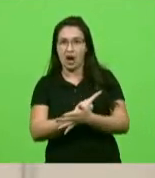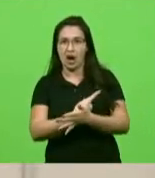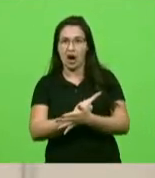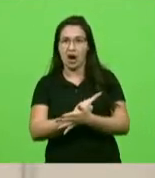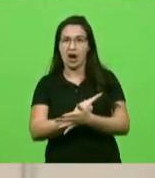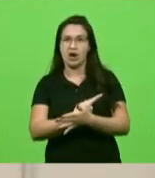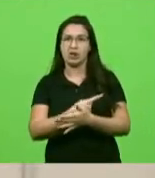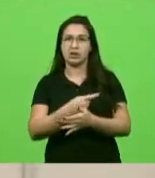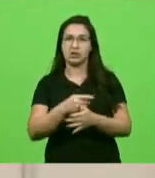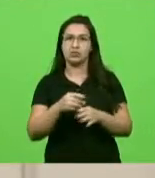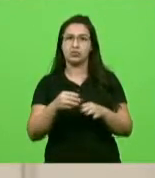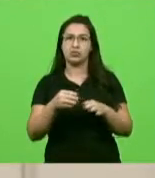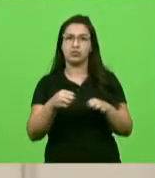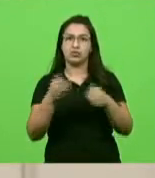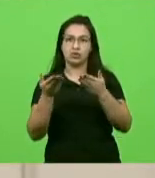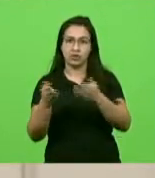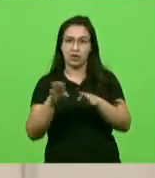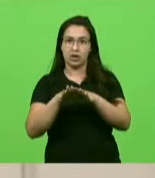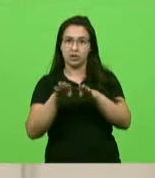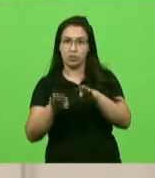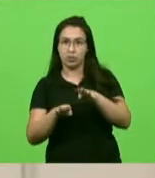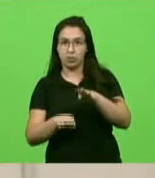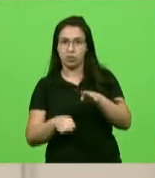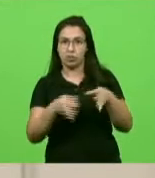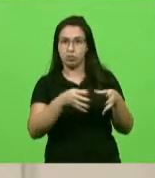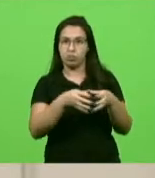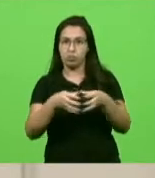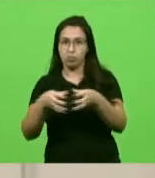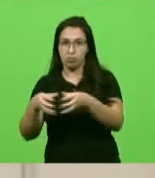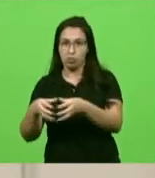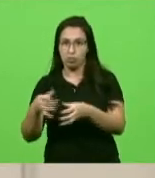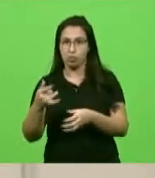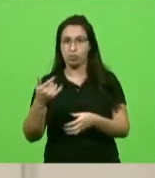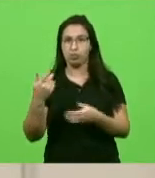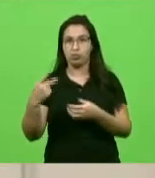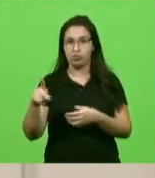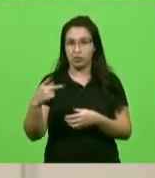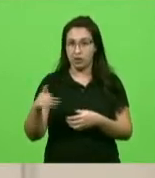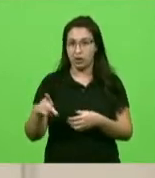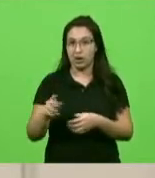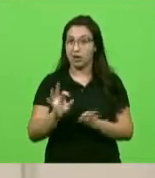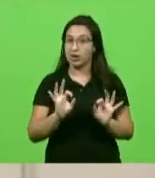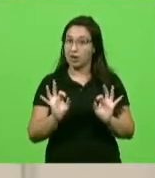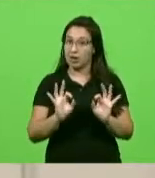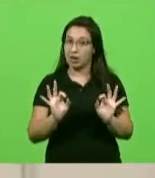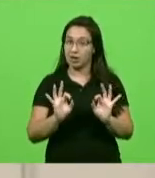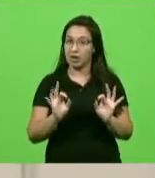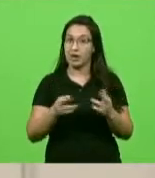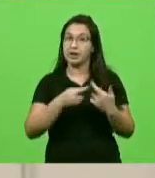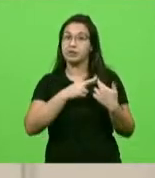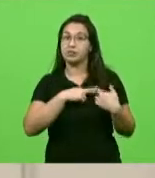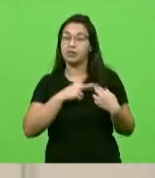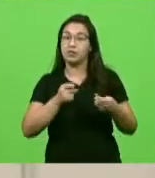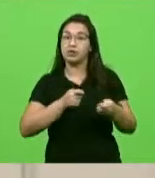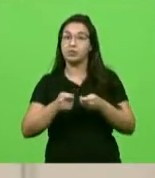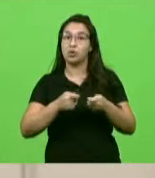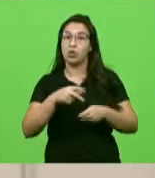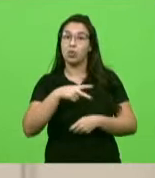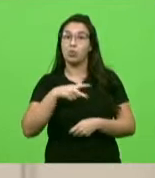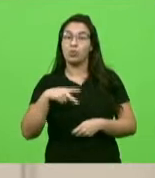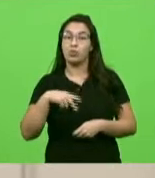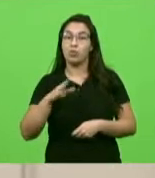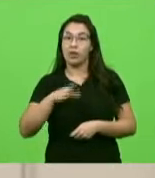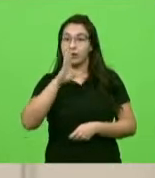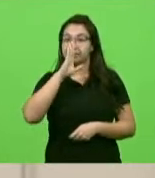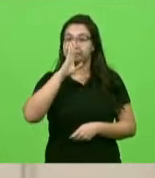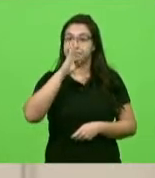nas instâncias inferiores e hierarquicamente subordinadas. A responsabilidade do administrador público está